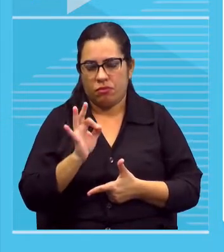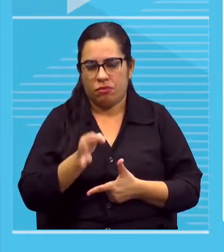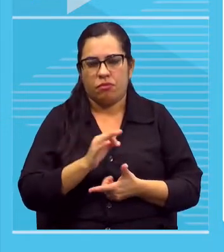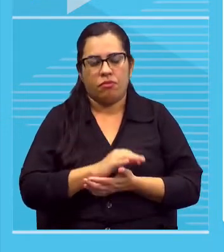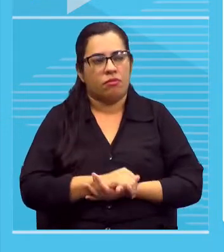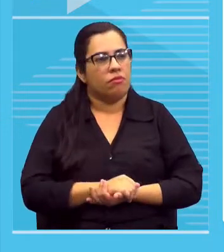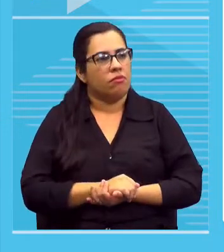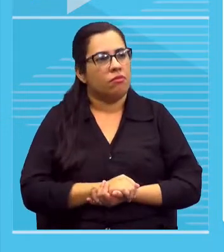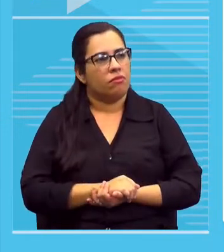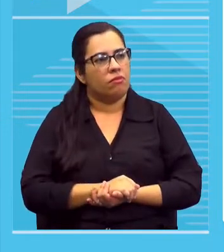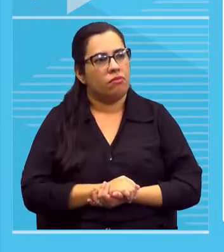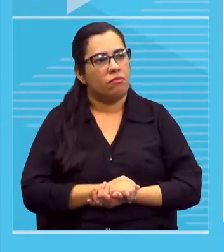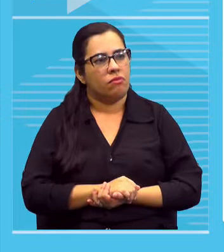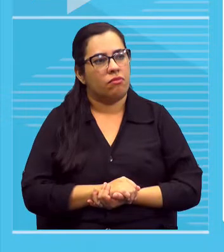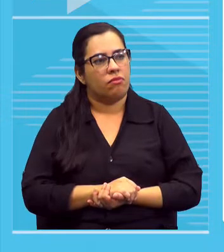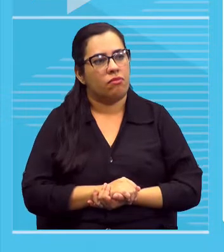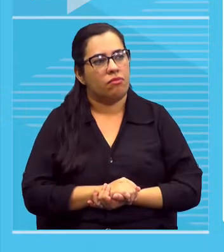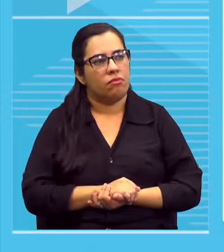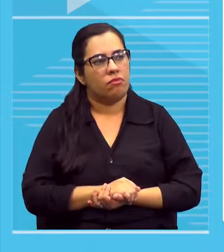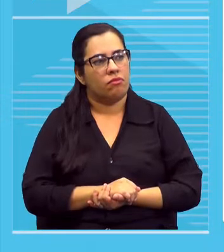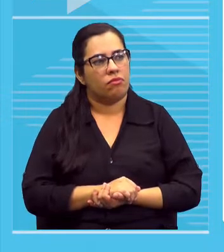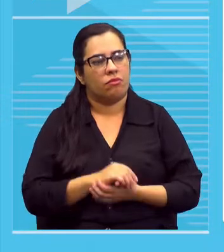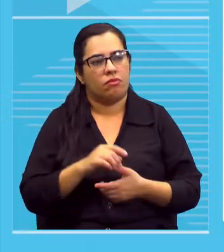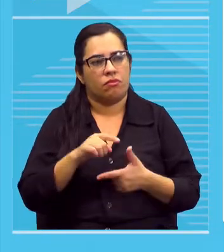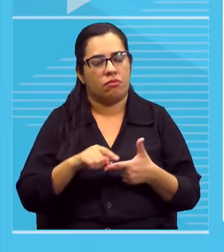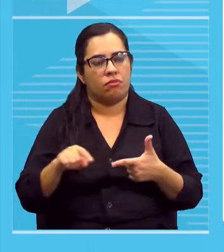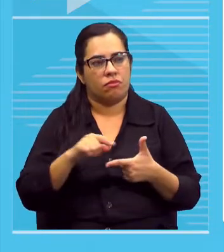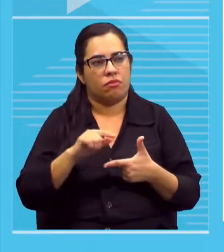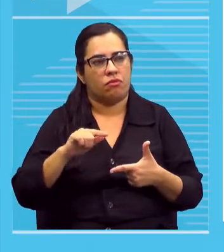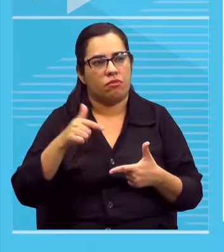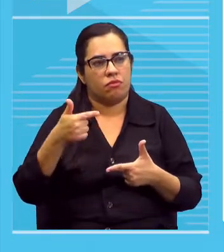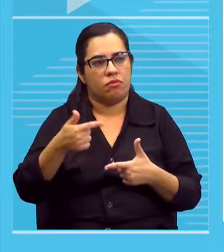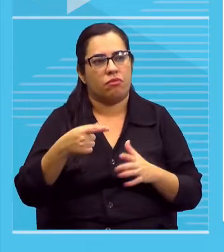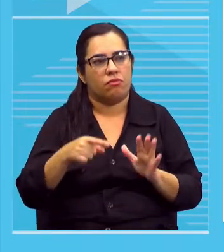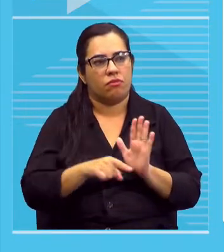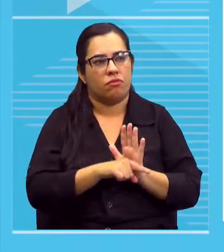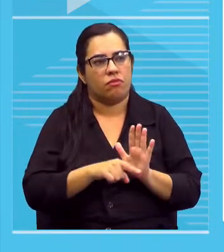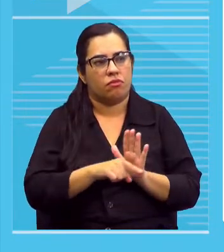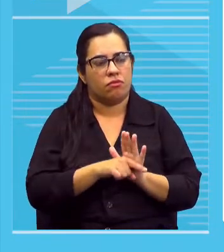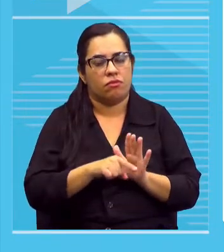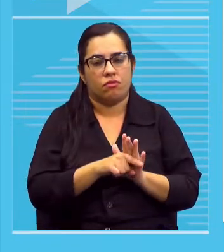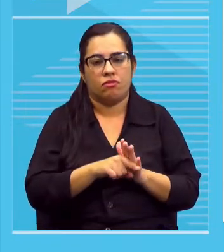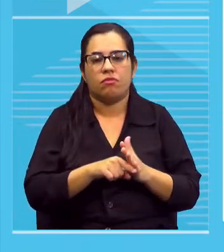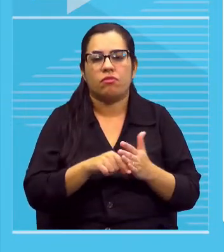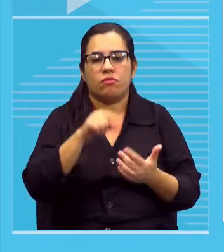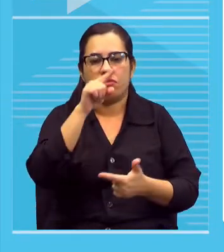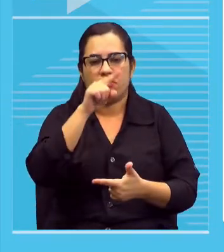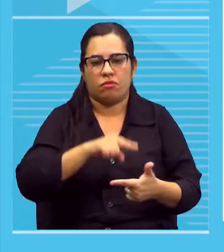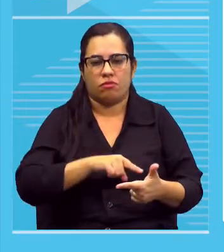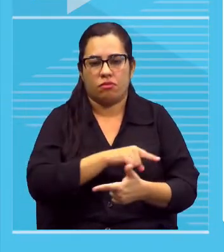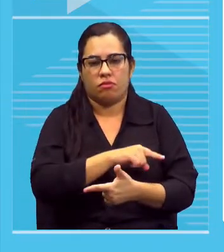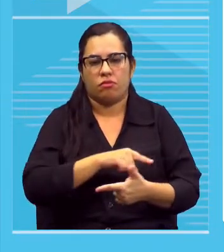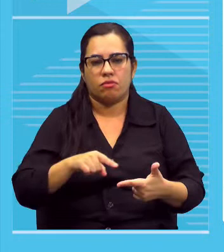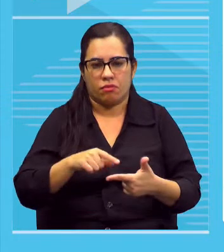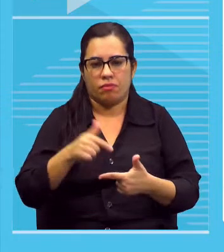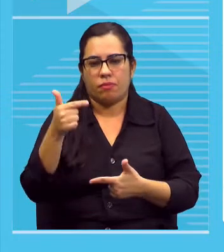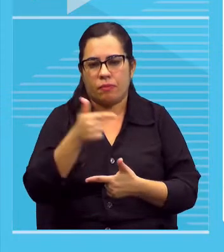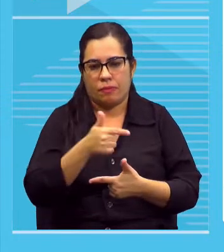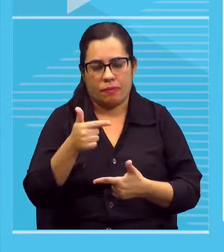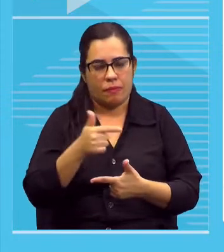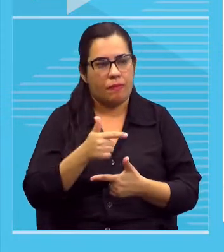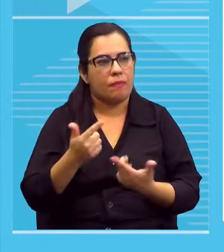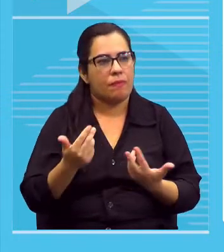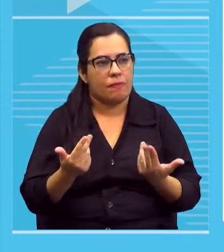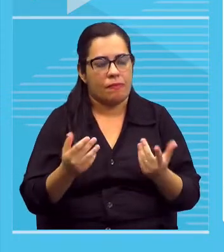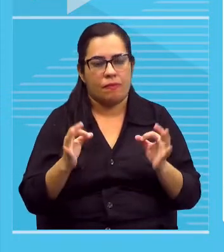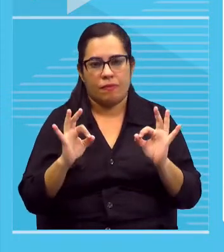se você não quadrado do ângulo - seno ao quadrado do mesmo ângulo Olá tudo bem até